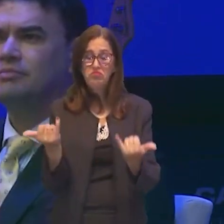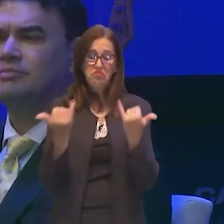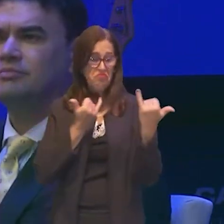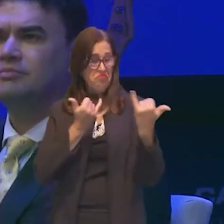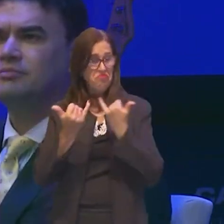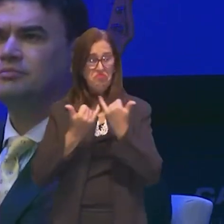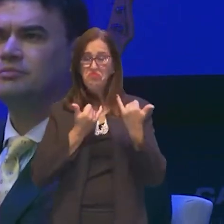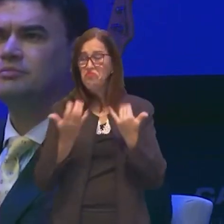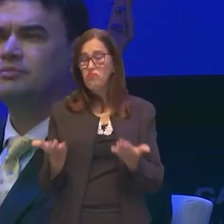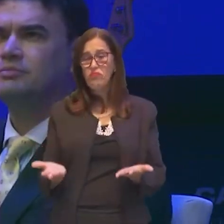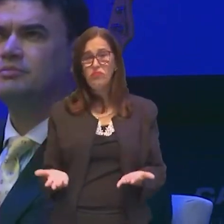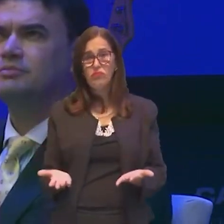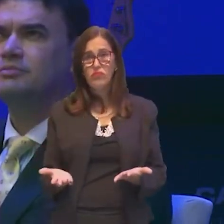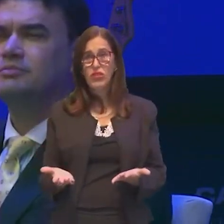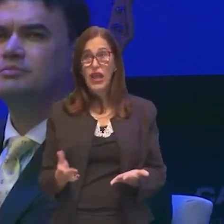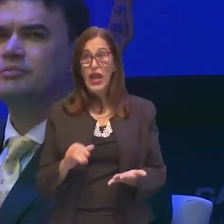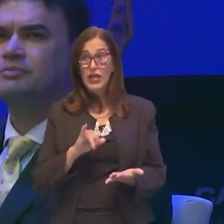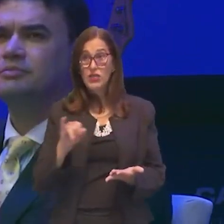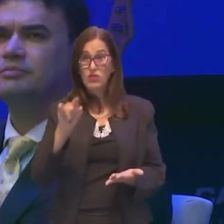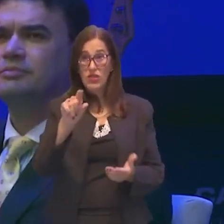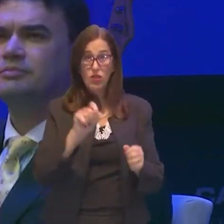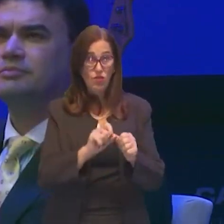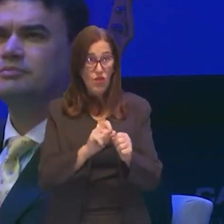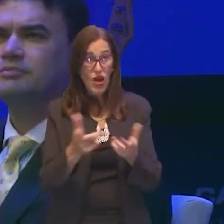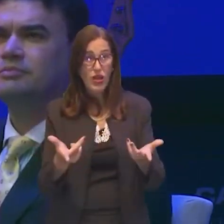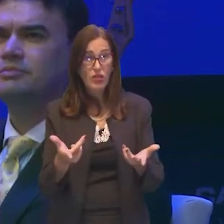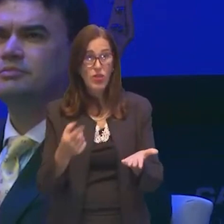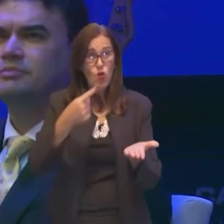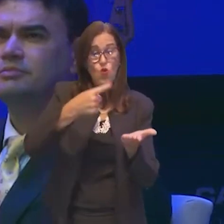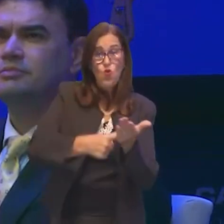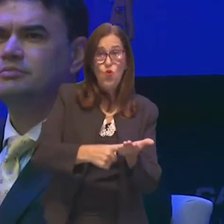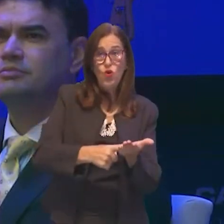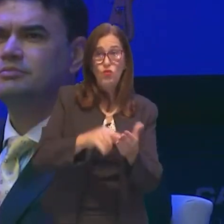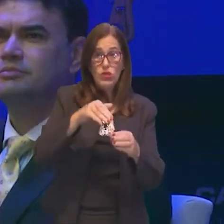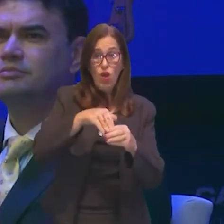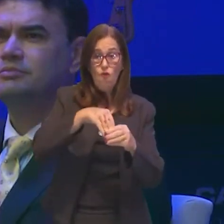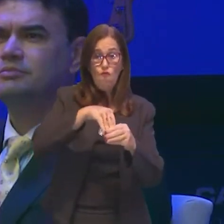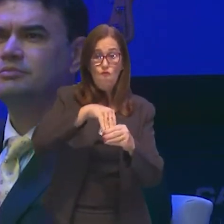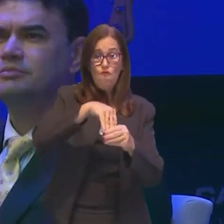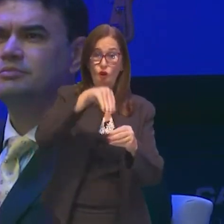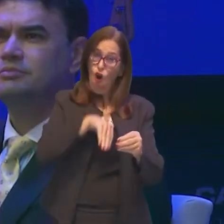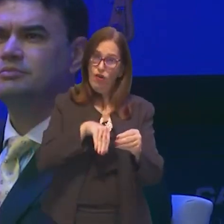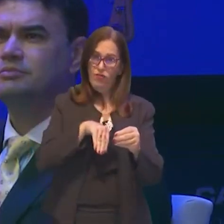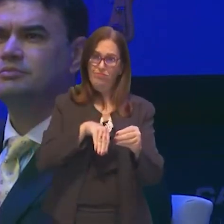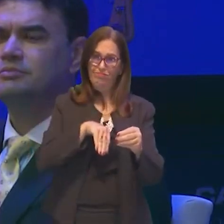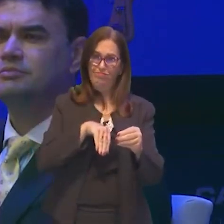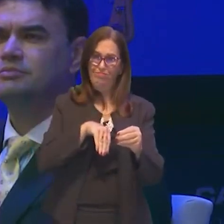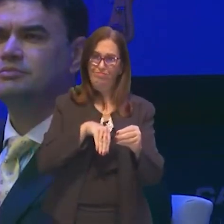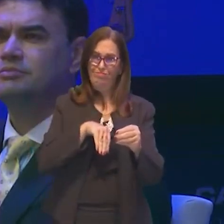nós. E se você não faz, se você não cumpre, você está fora.